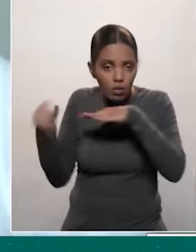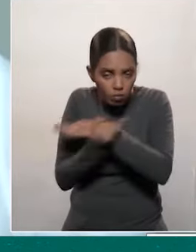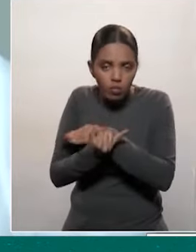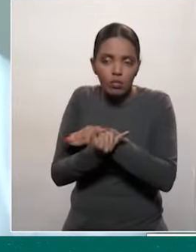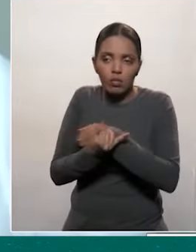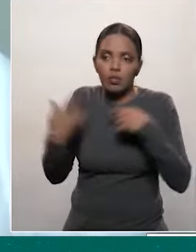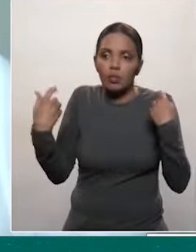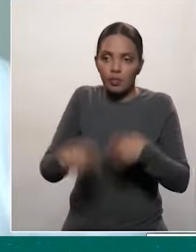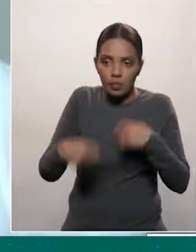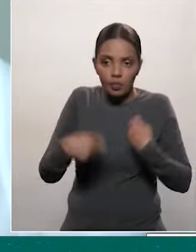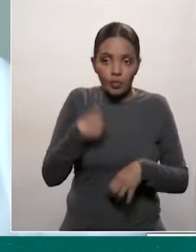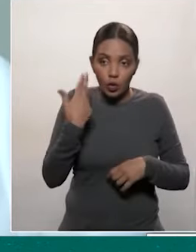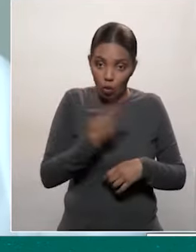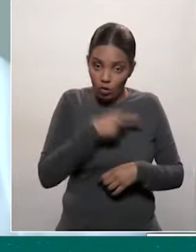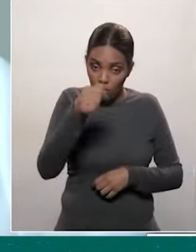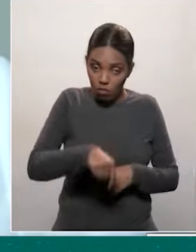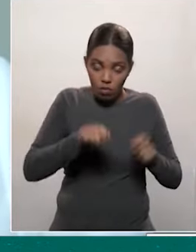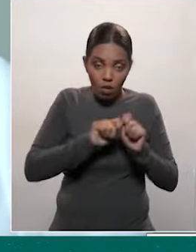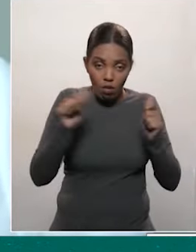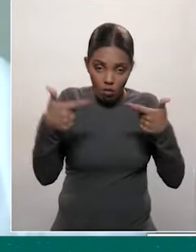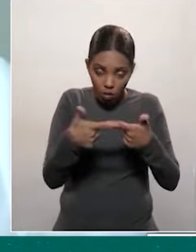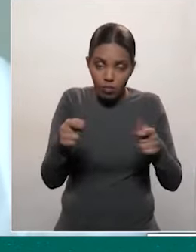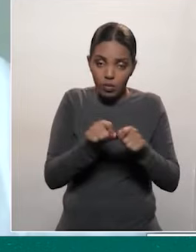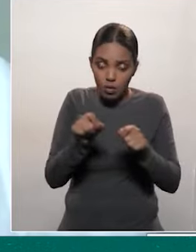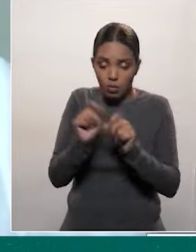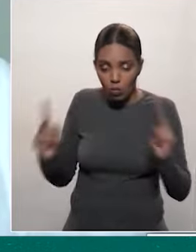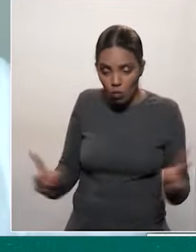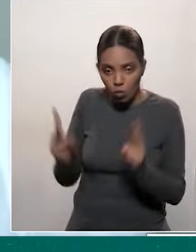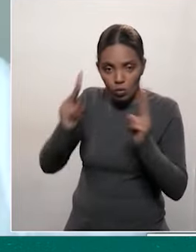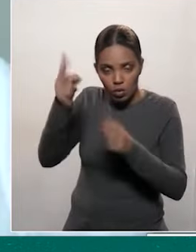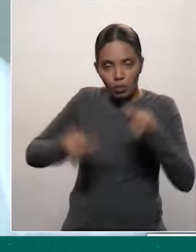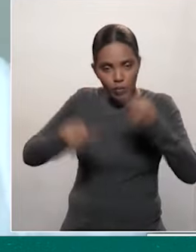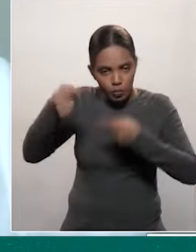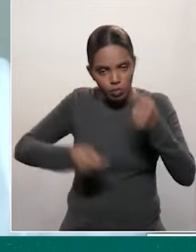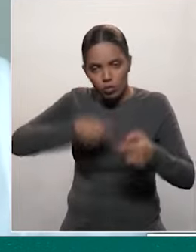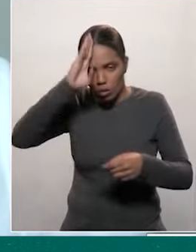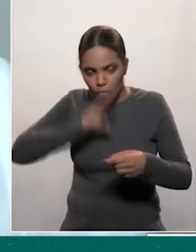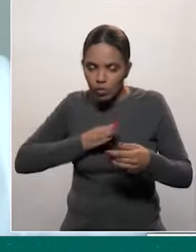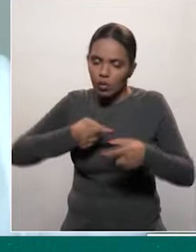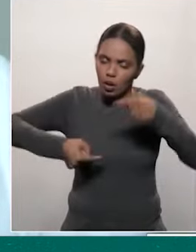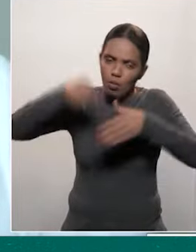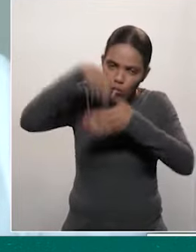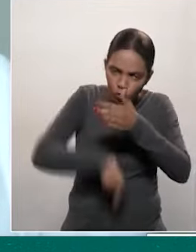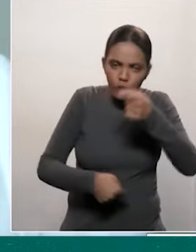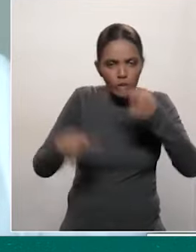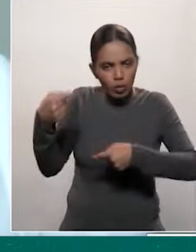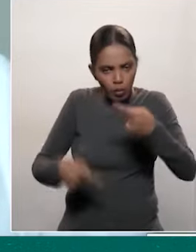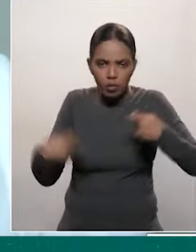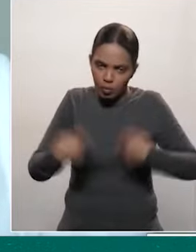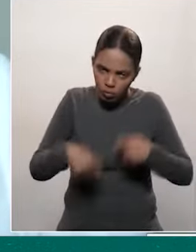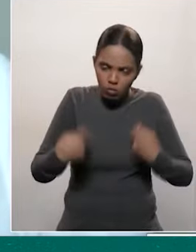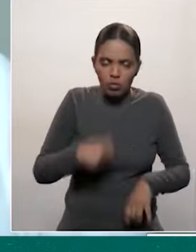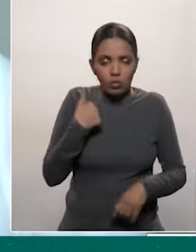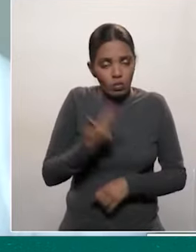a Assembleia ter este papel, que é de valorização das políticas públicas, do aprofundamento do debate. Então, senhor presidente,